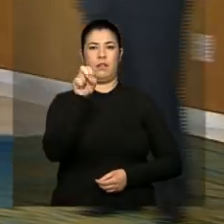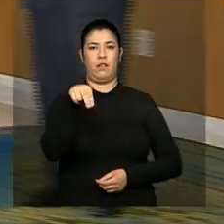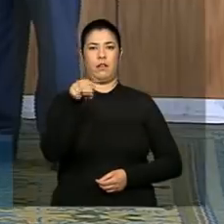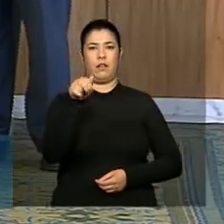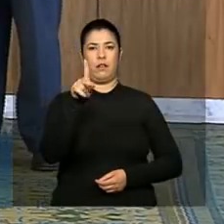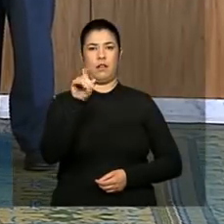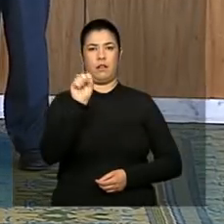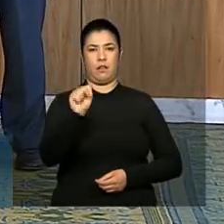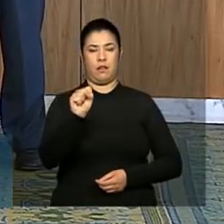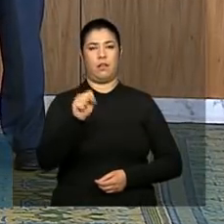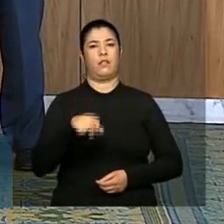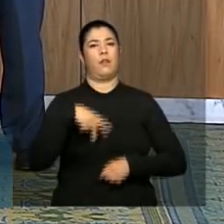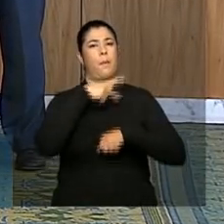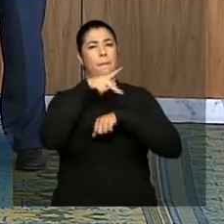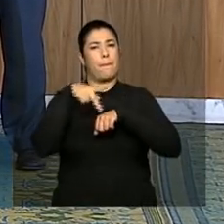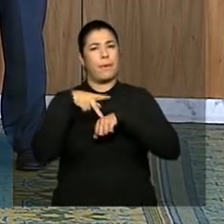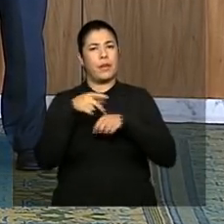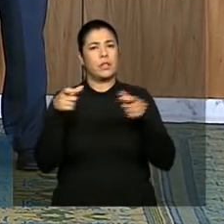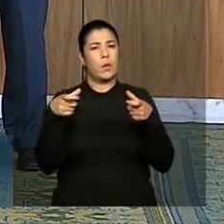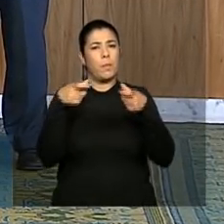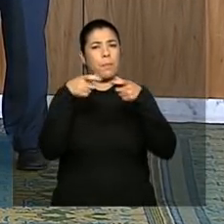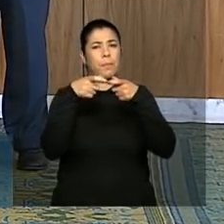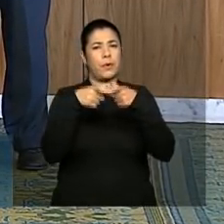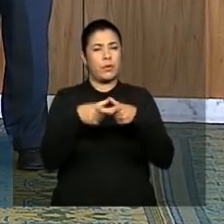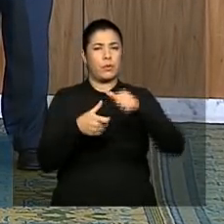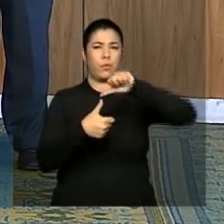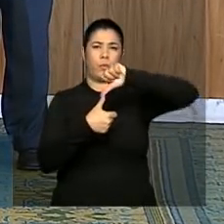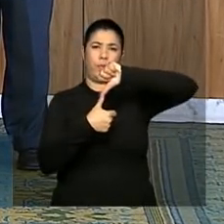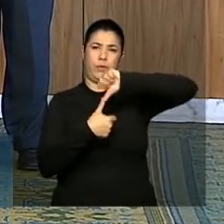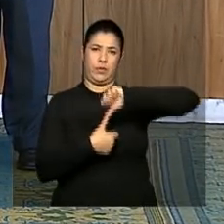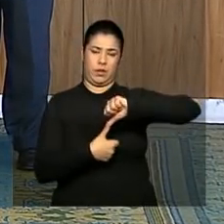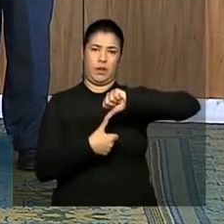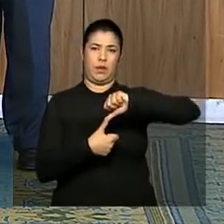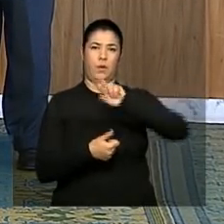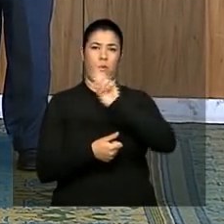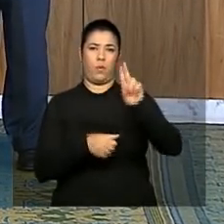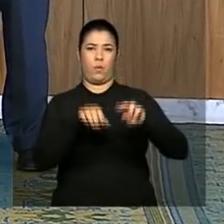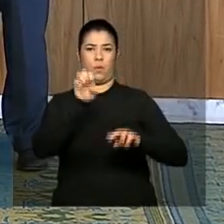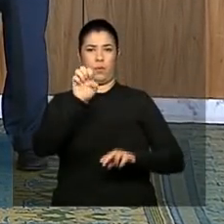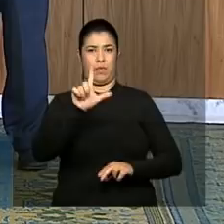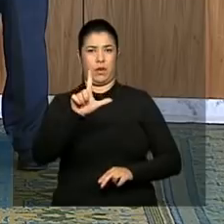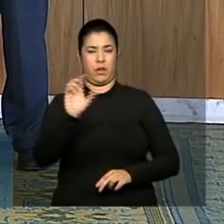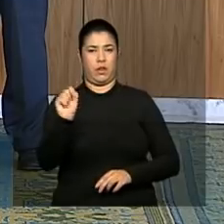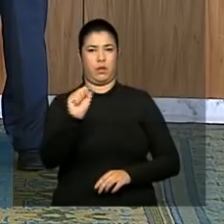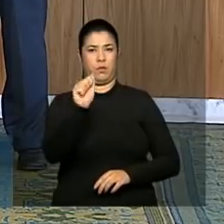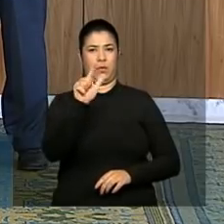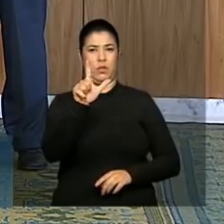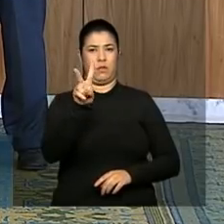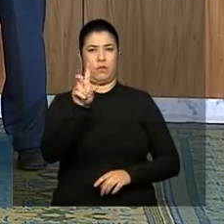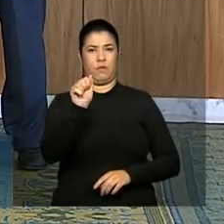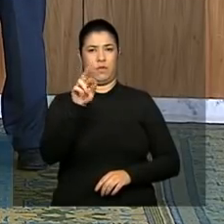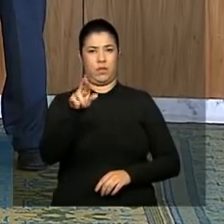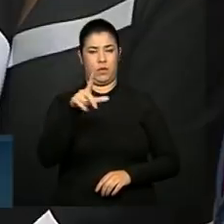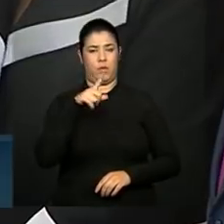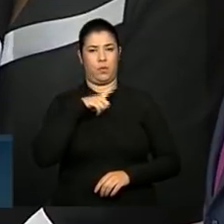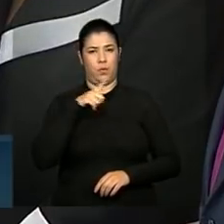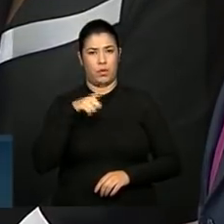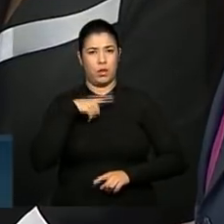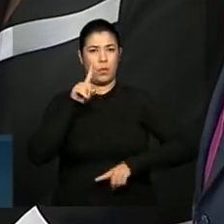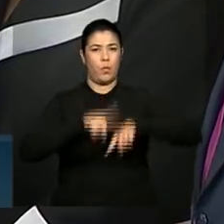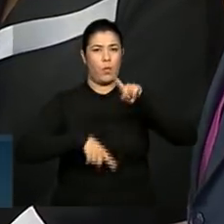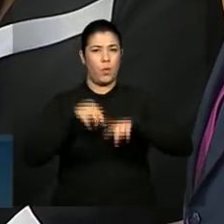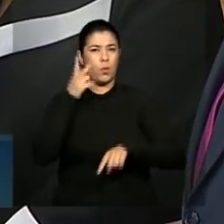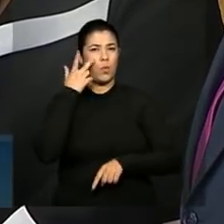É o menor país da América Central. Possui como recursos naturais energia